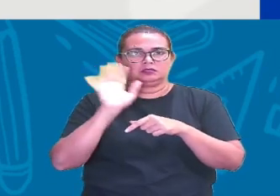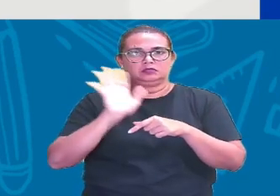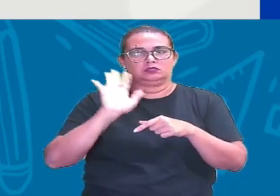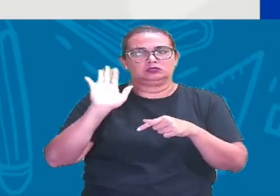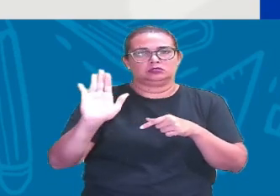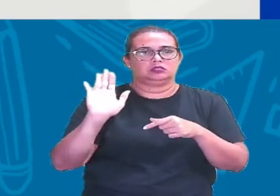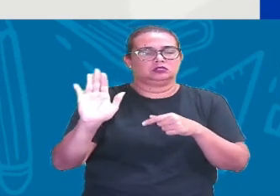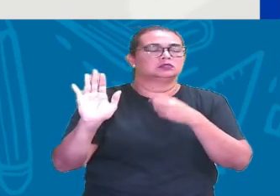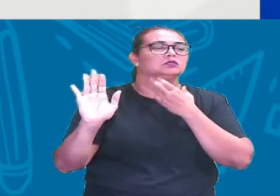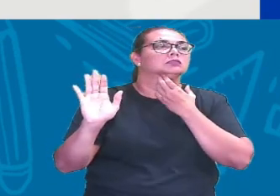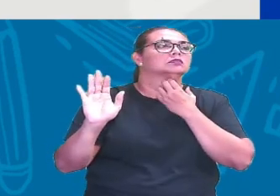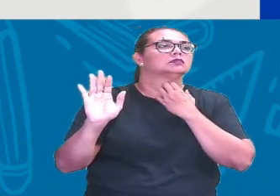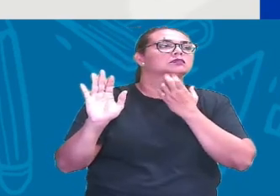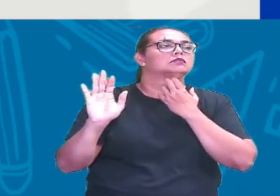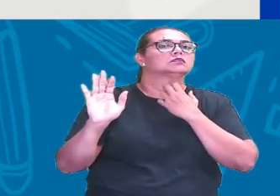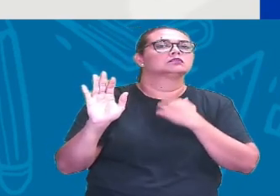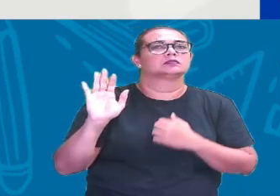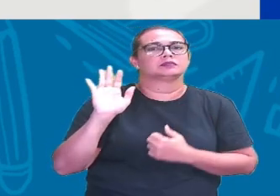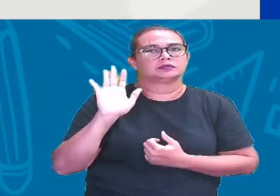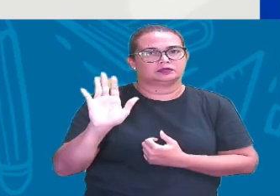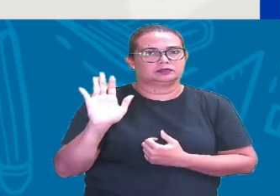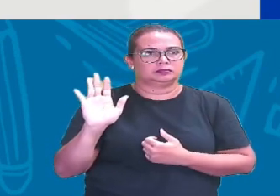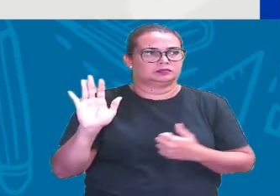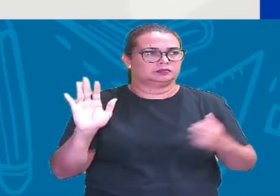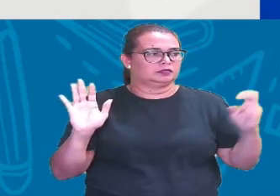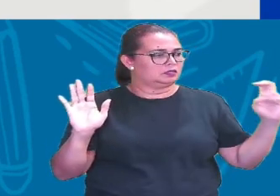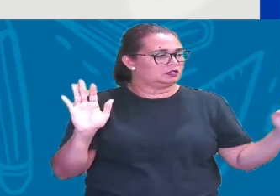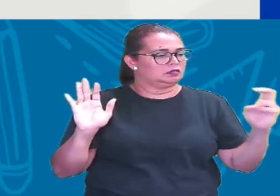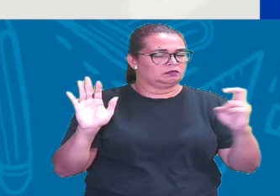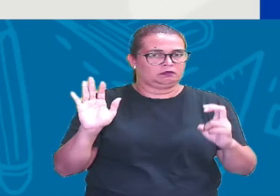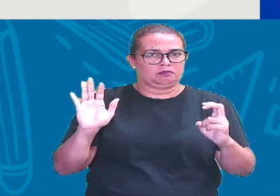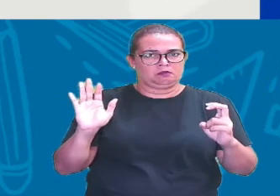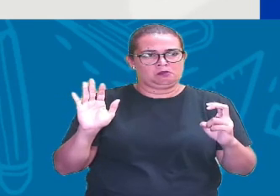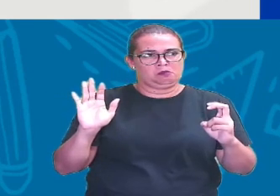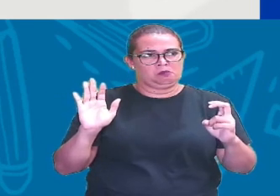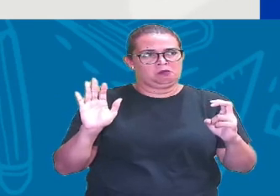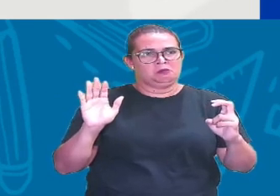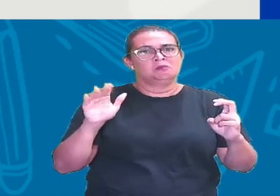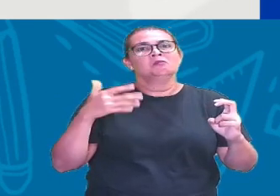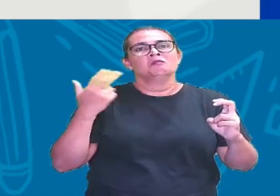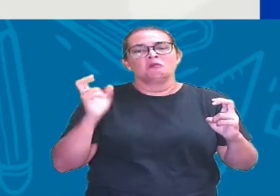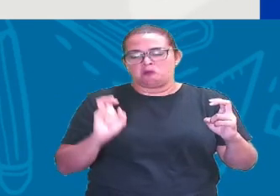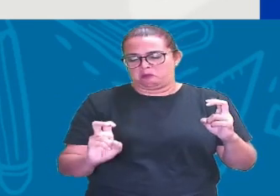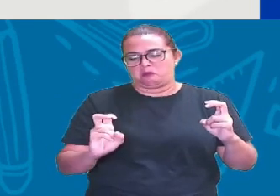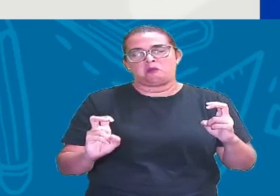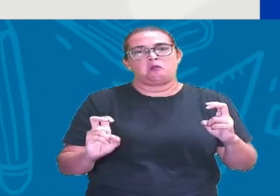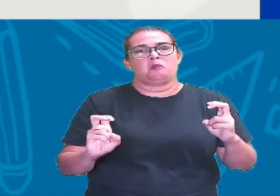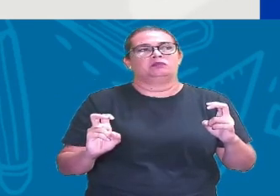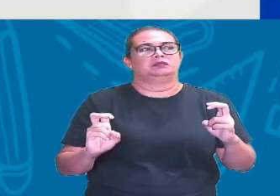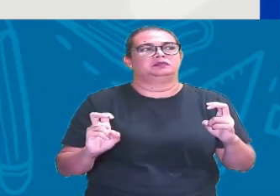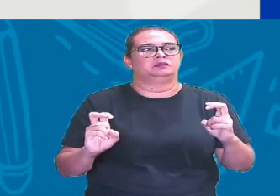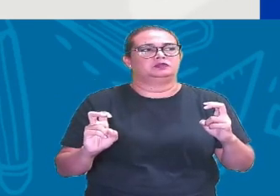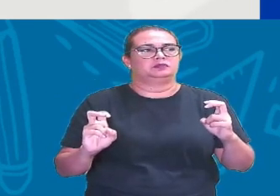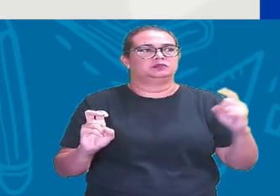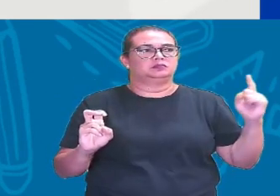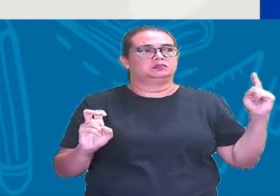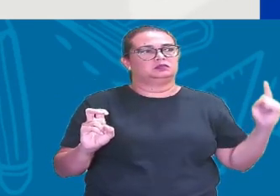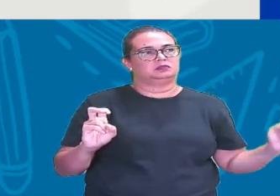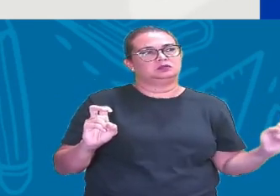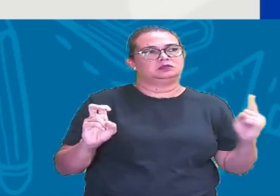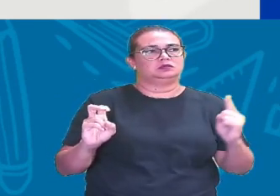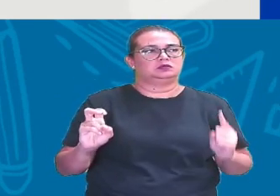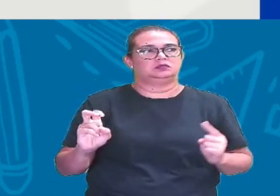fica clarinho, separadinho. Tá certo? 5 e 5 eu posso dividir por 5. Então